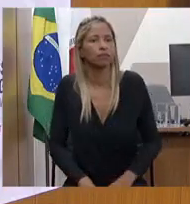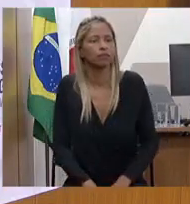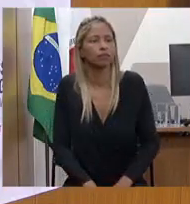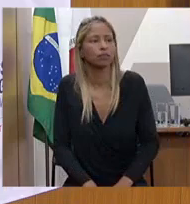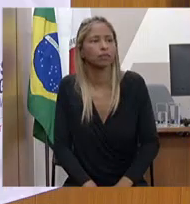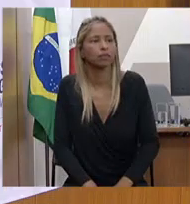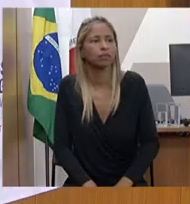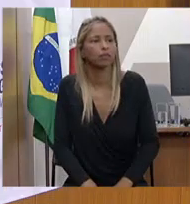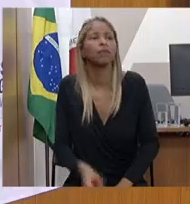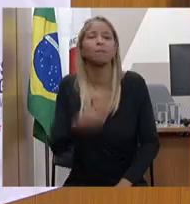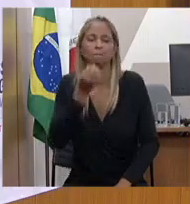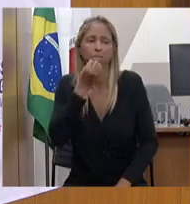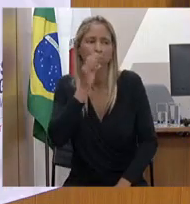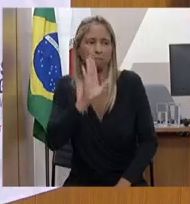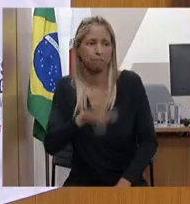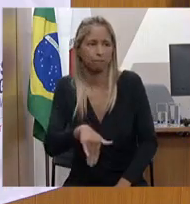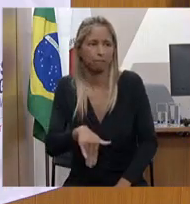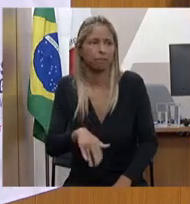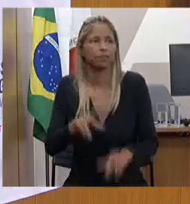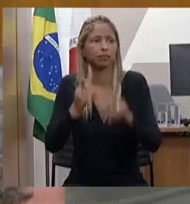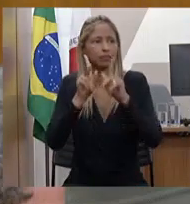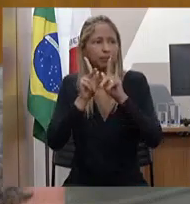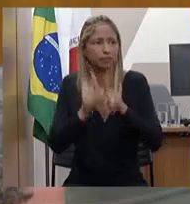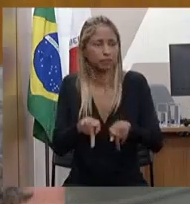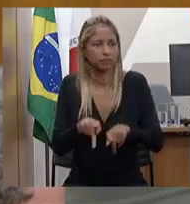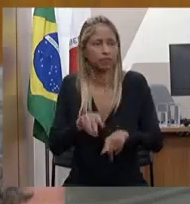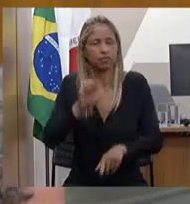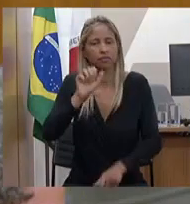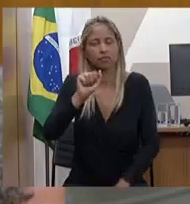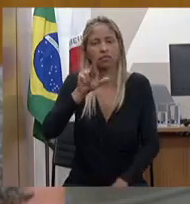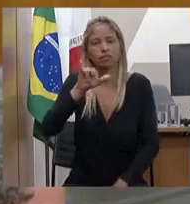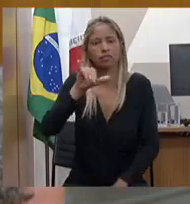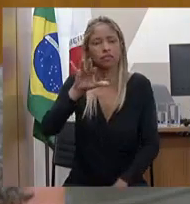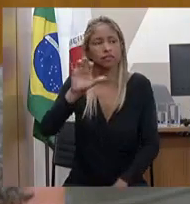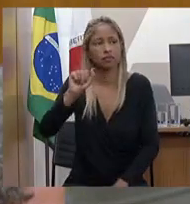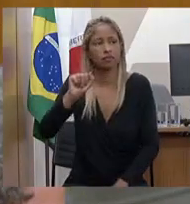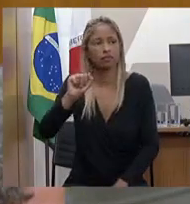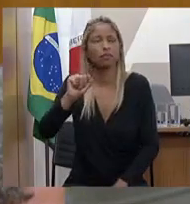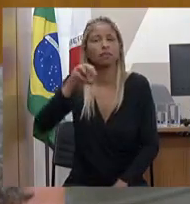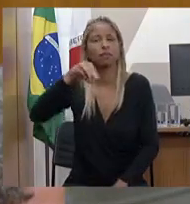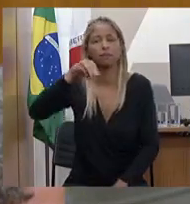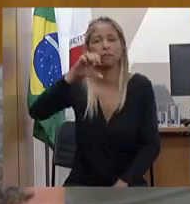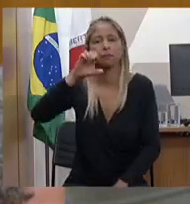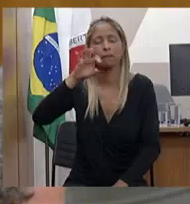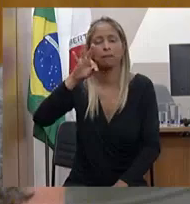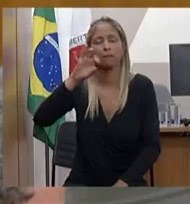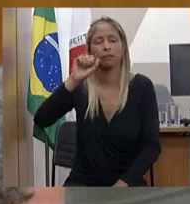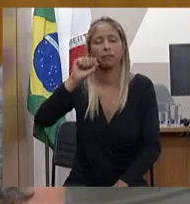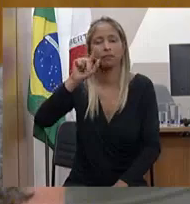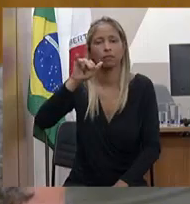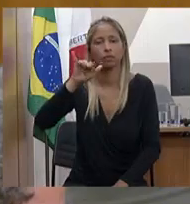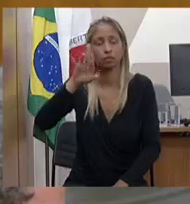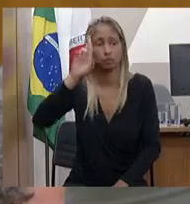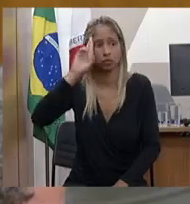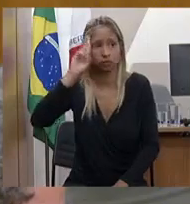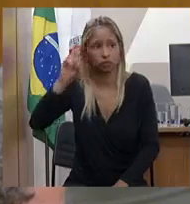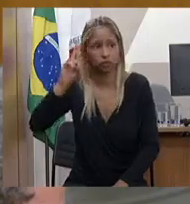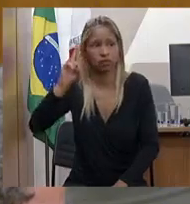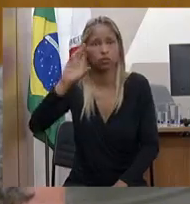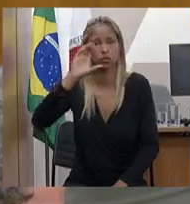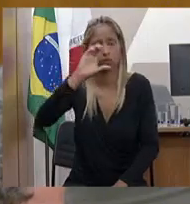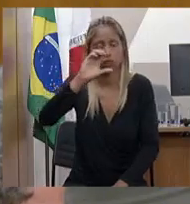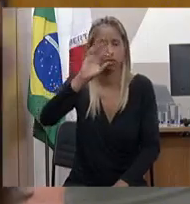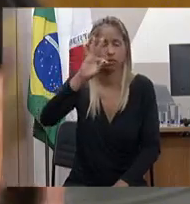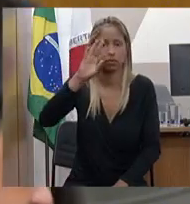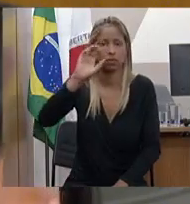Boa tarde a todos e todas eu sou Andreia Diniz sou Metalúrgica e sou diretora da CTB